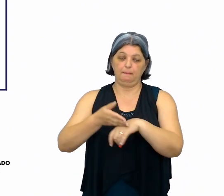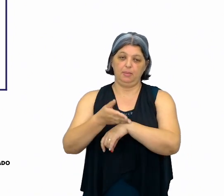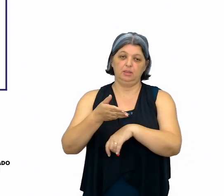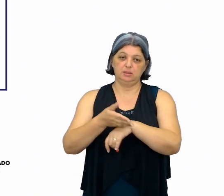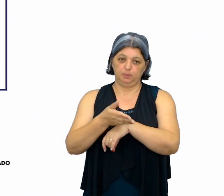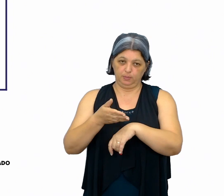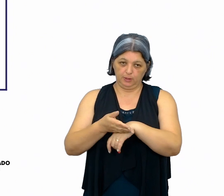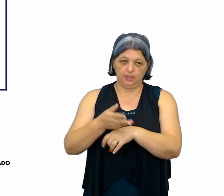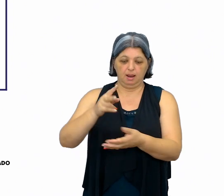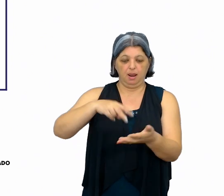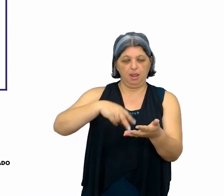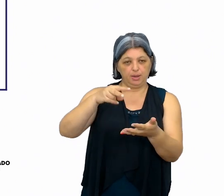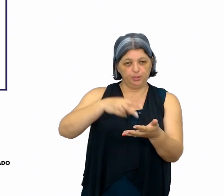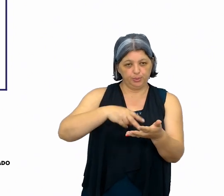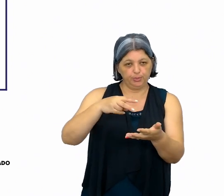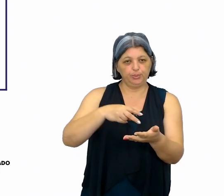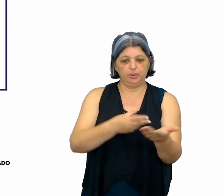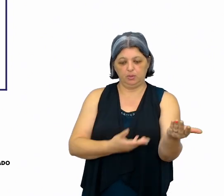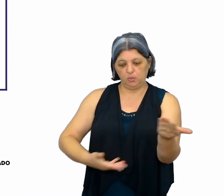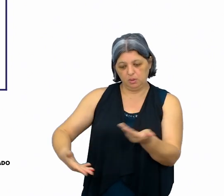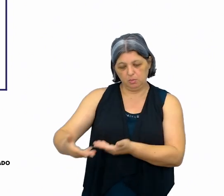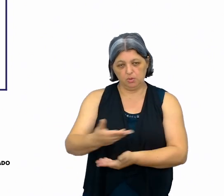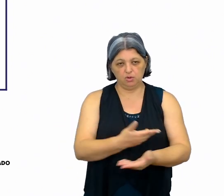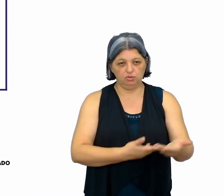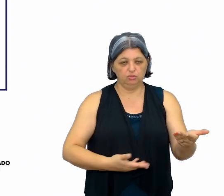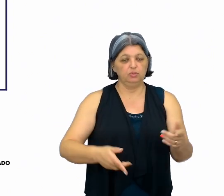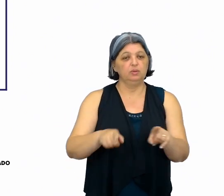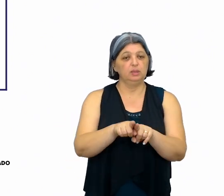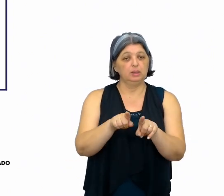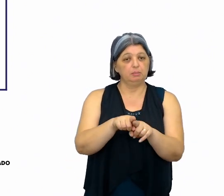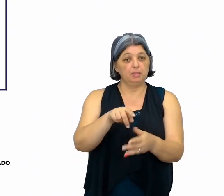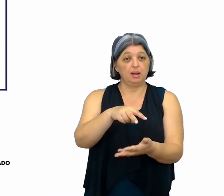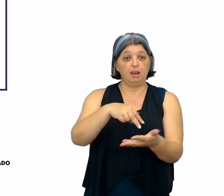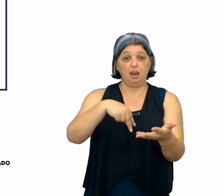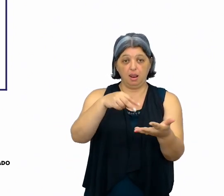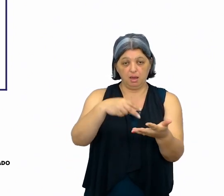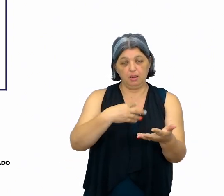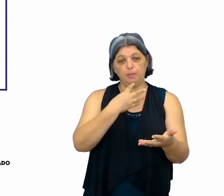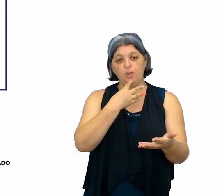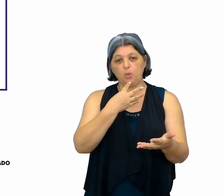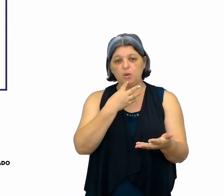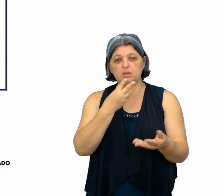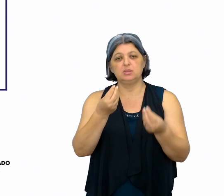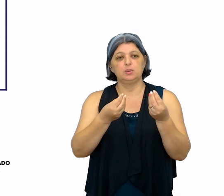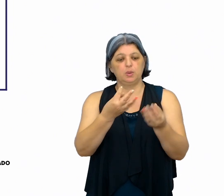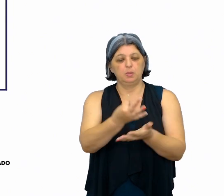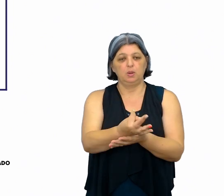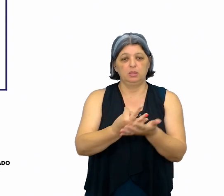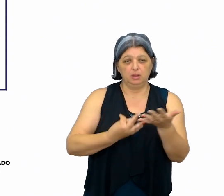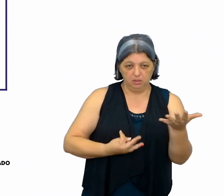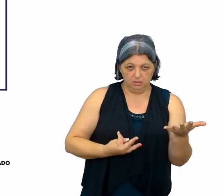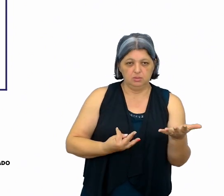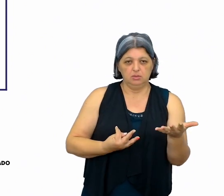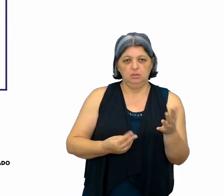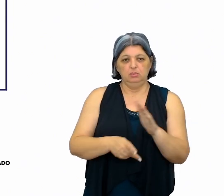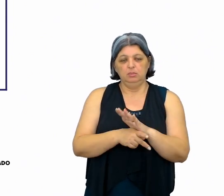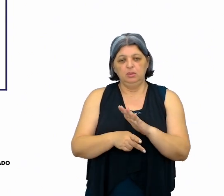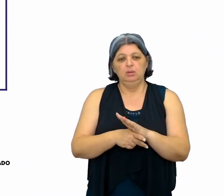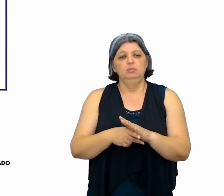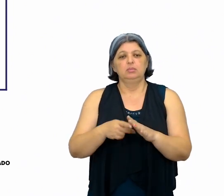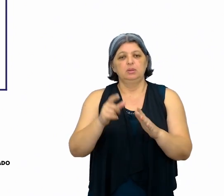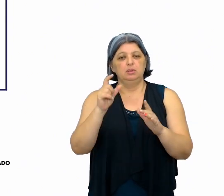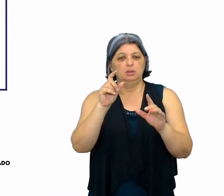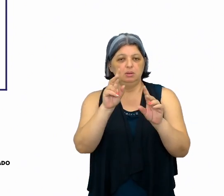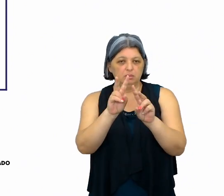participar de leitura colaborativa, de ler para conhecer o texto instrucional, ler um verbete